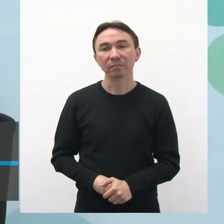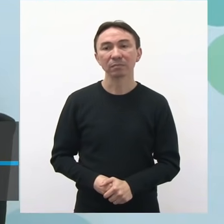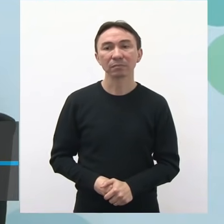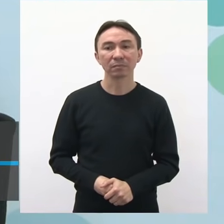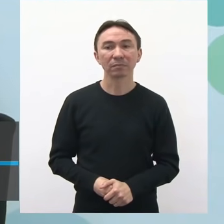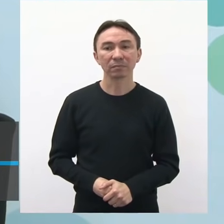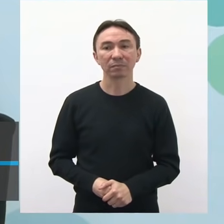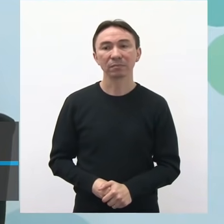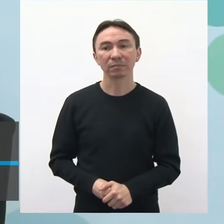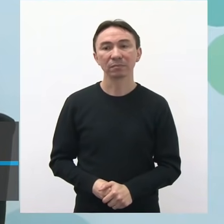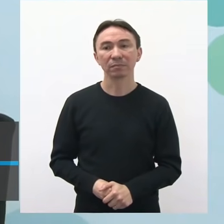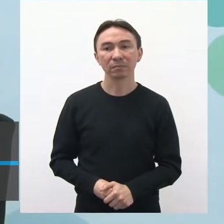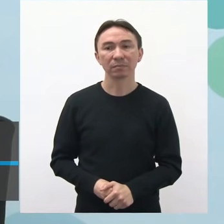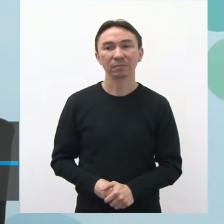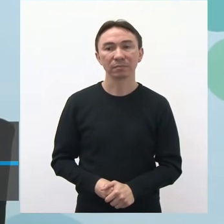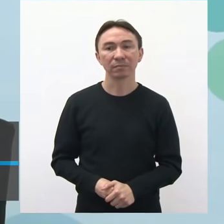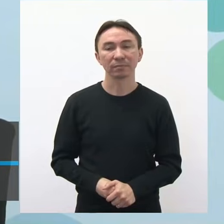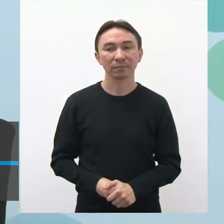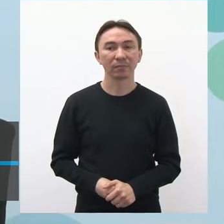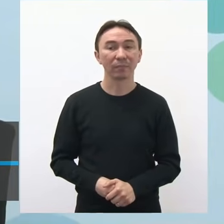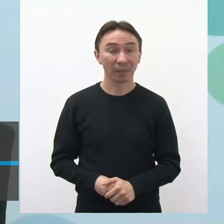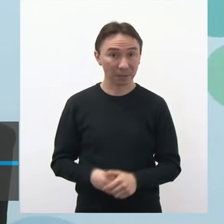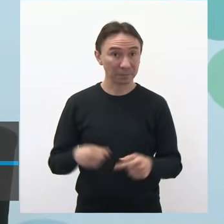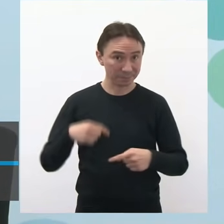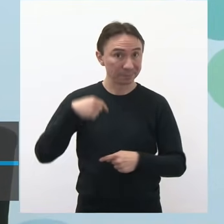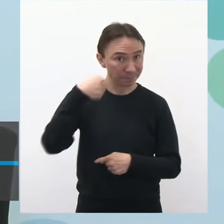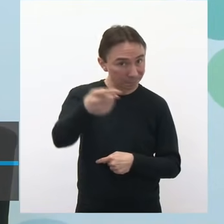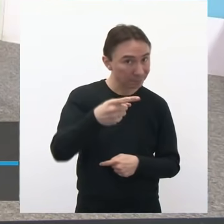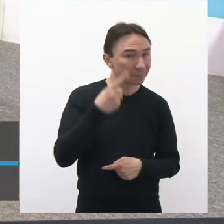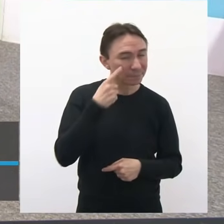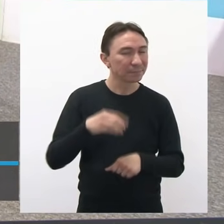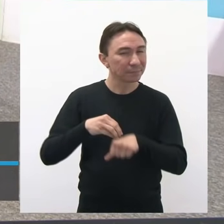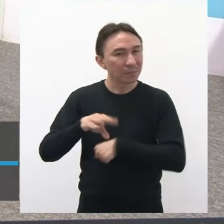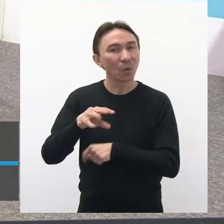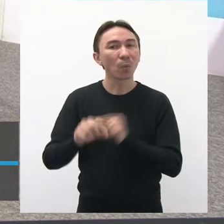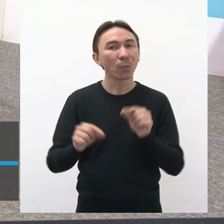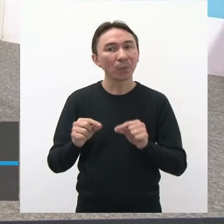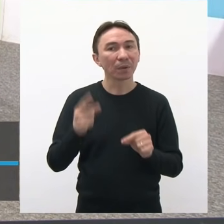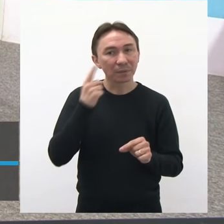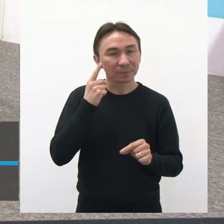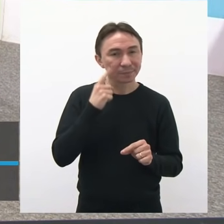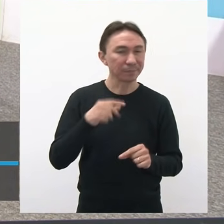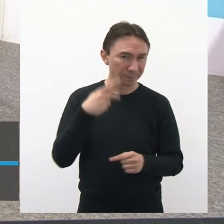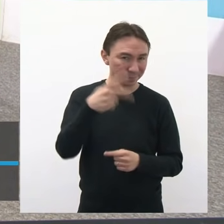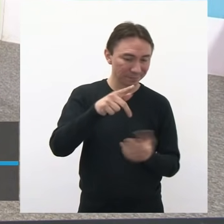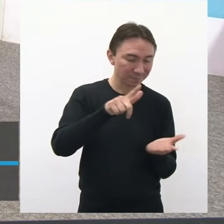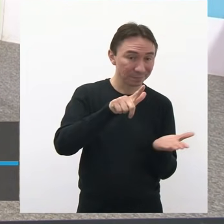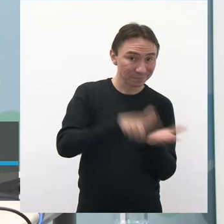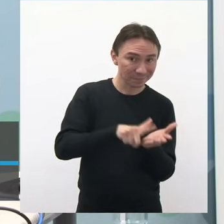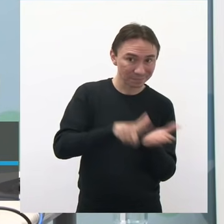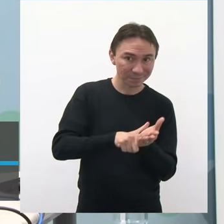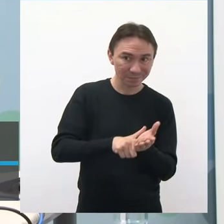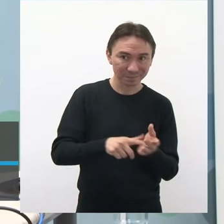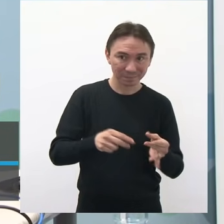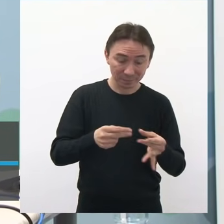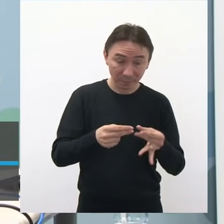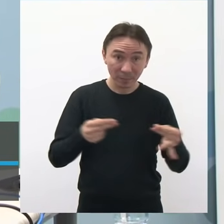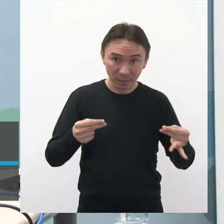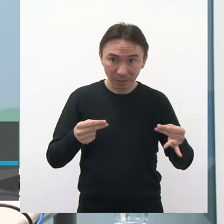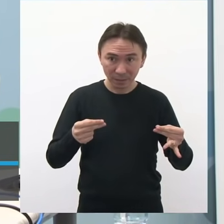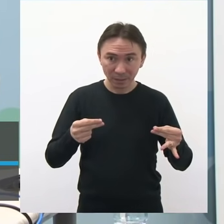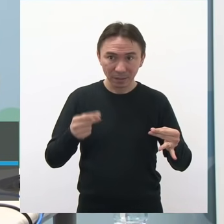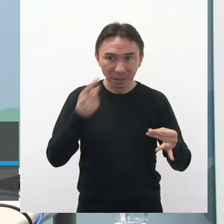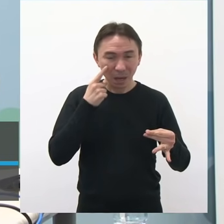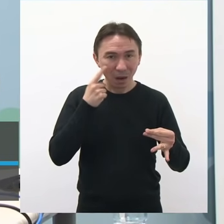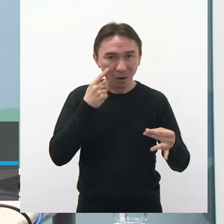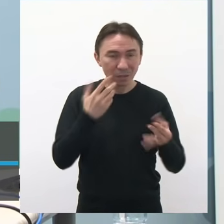Bom. Não foi feito aqui. Beleza. Minha próxima dica é: pegue o seu papel e faça um rasgo bem